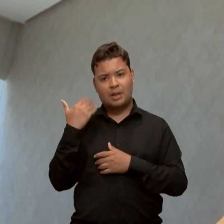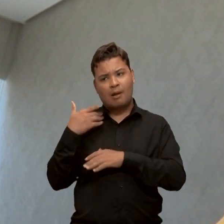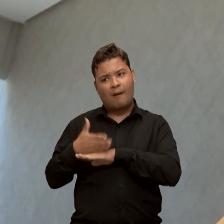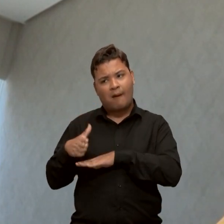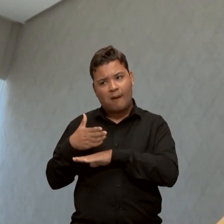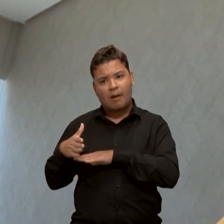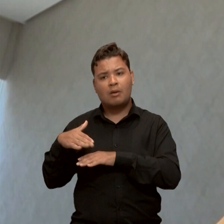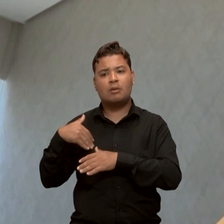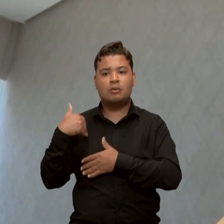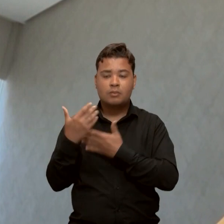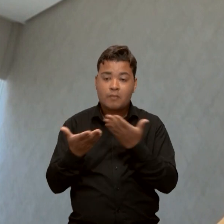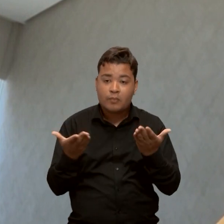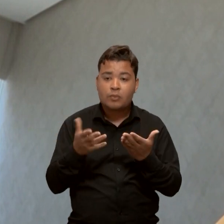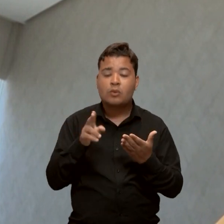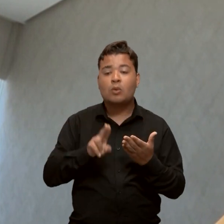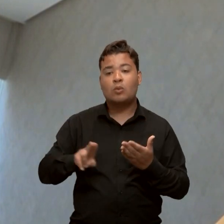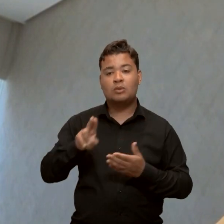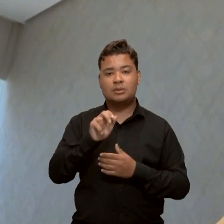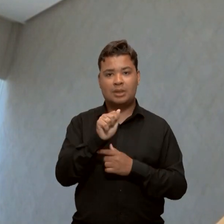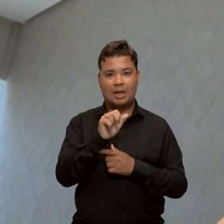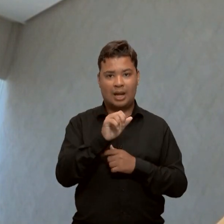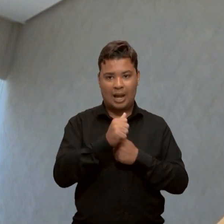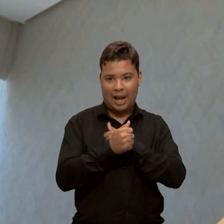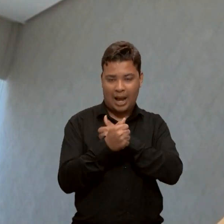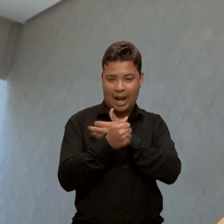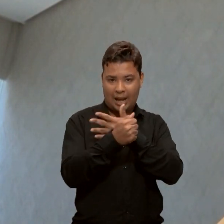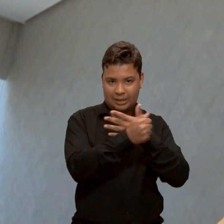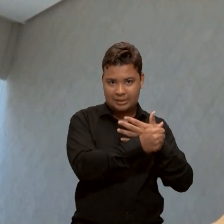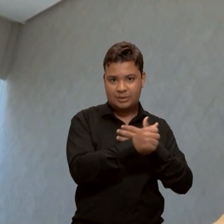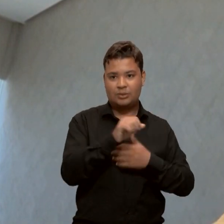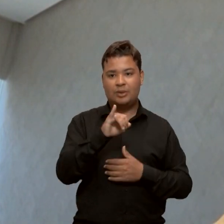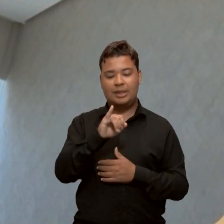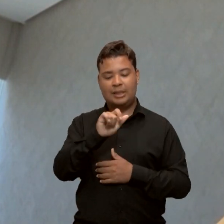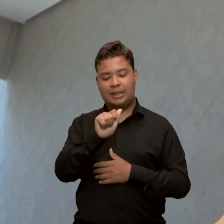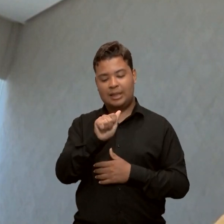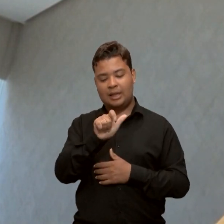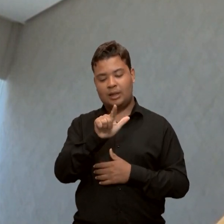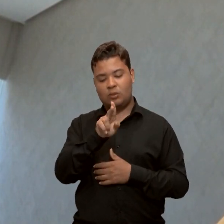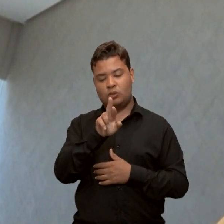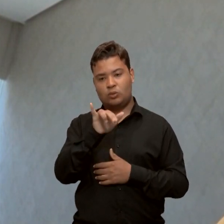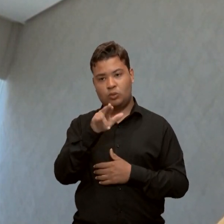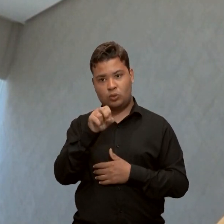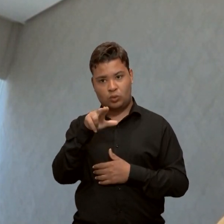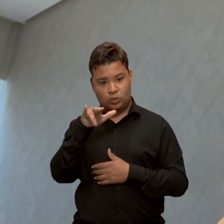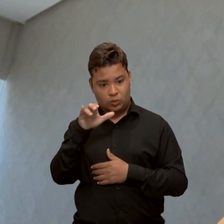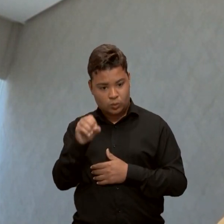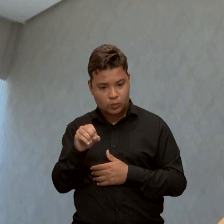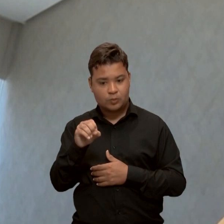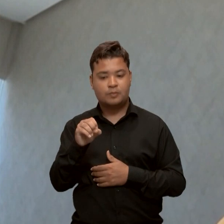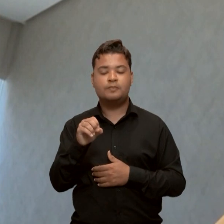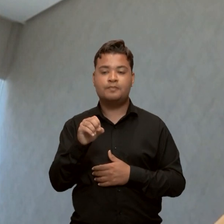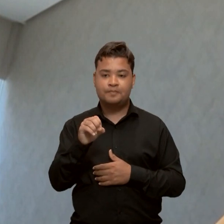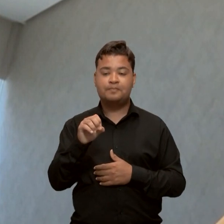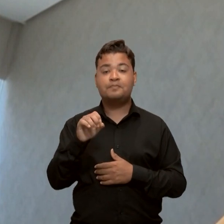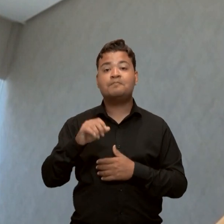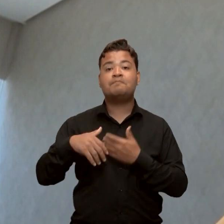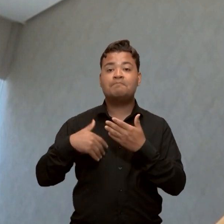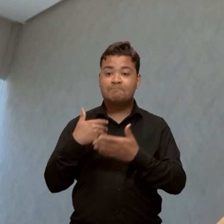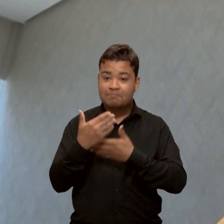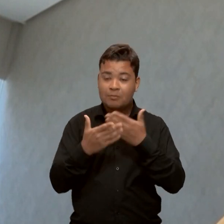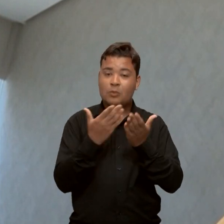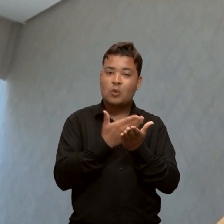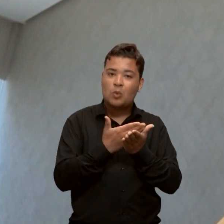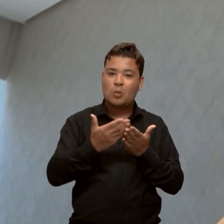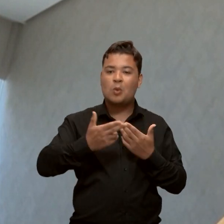gente usa ácido hialurônico. E ao mesmo tempo, na minha época de residência, quando eu saí, a gente começou a fazer os lasers, né? Que eram